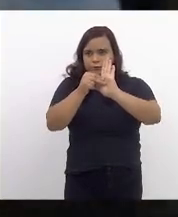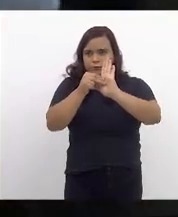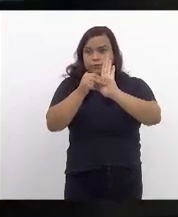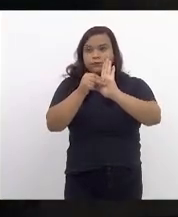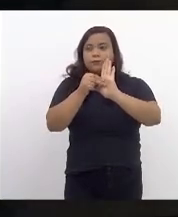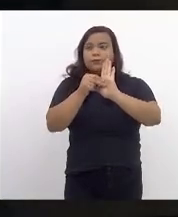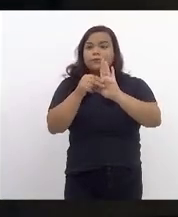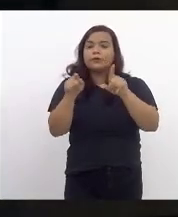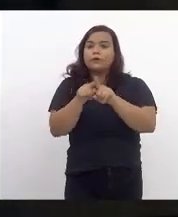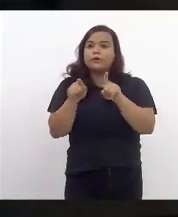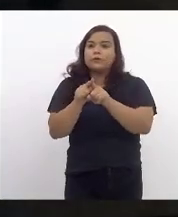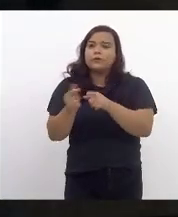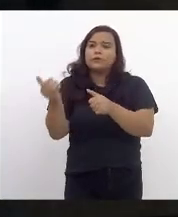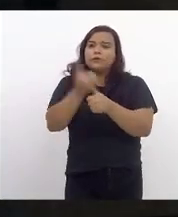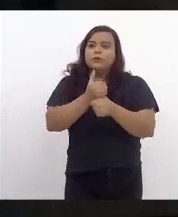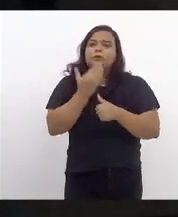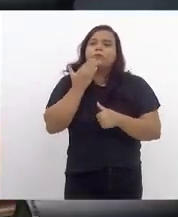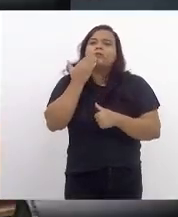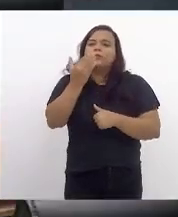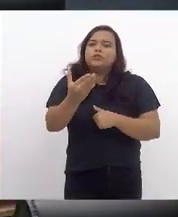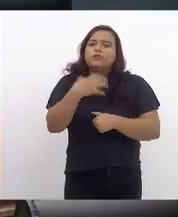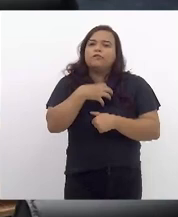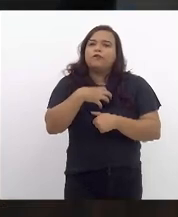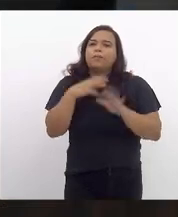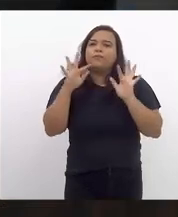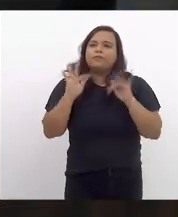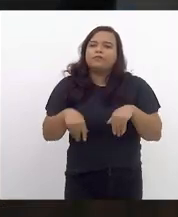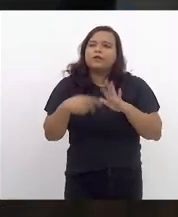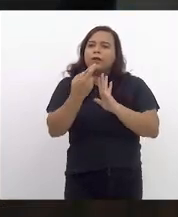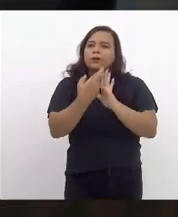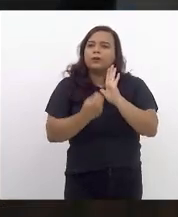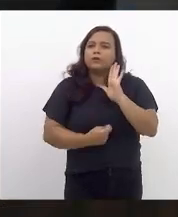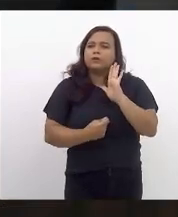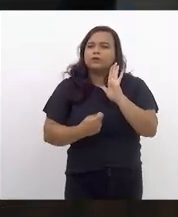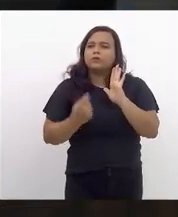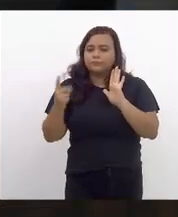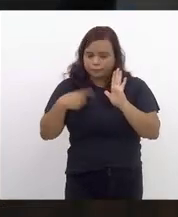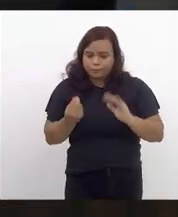concluindo por substitutivo, pedindo forma final de redação. Que a presidência defere.